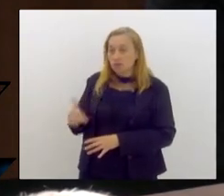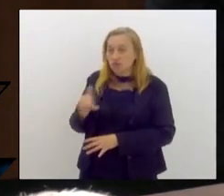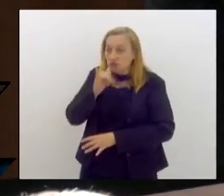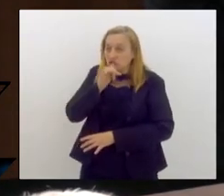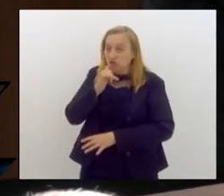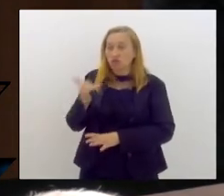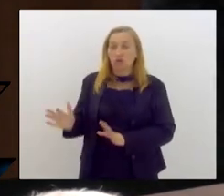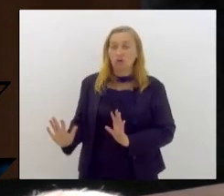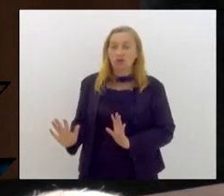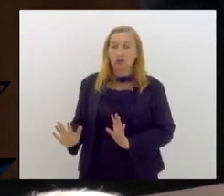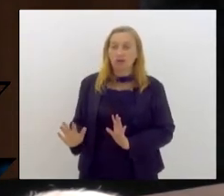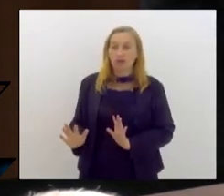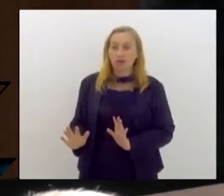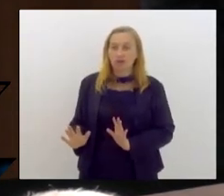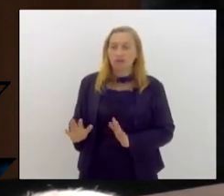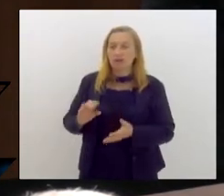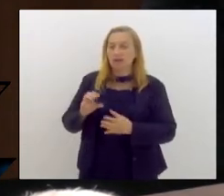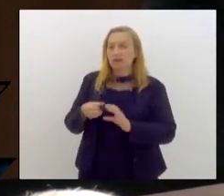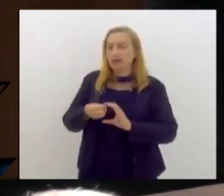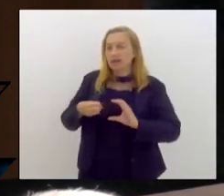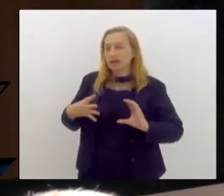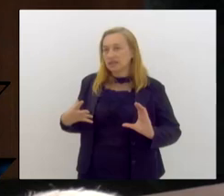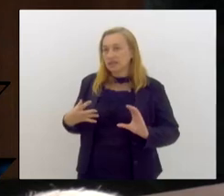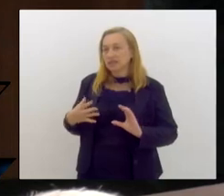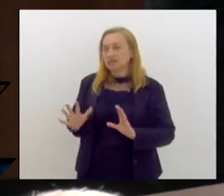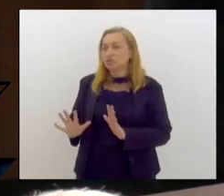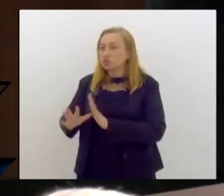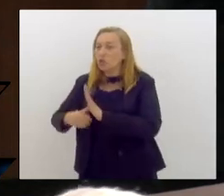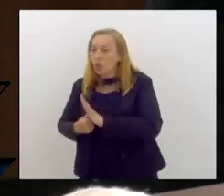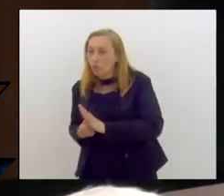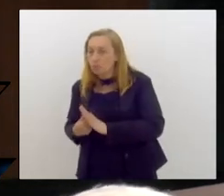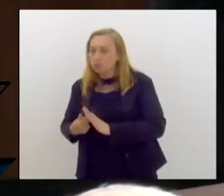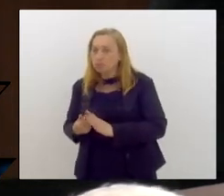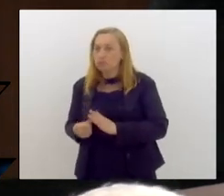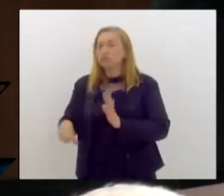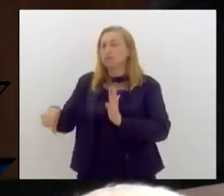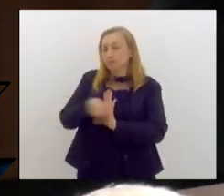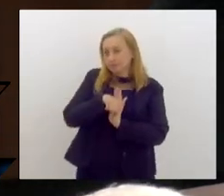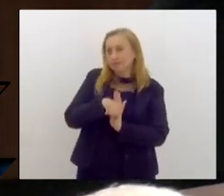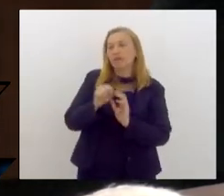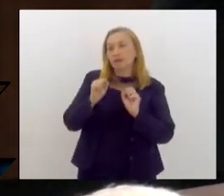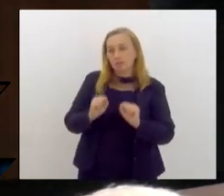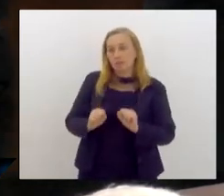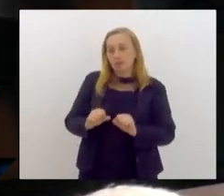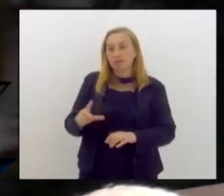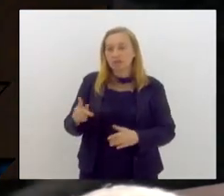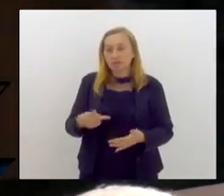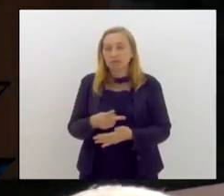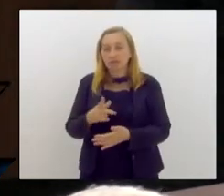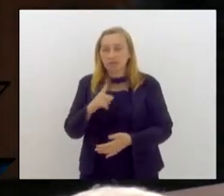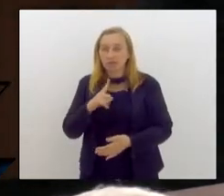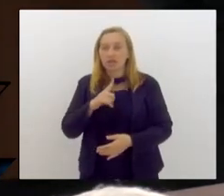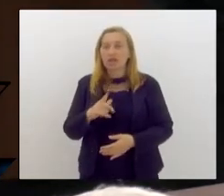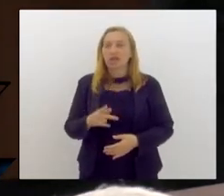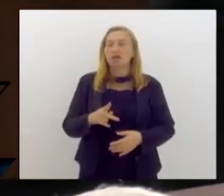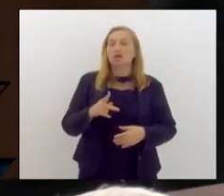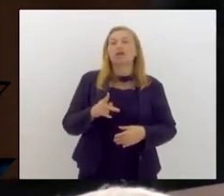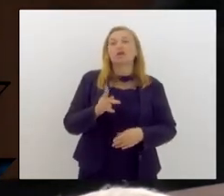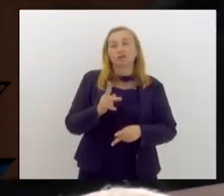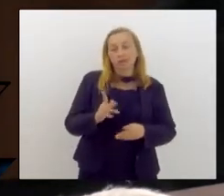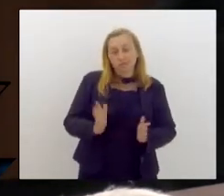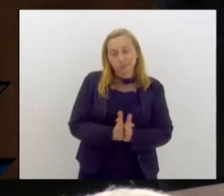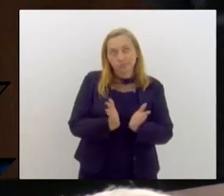caracterização de furto ou qualquer tipo de atribuição penal que esse catador pode sofrer. E o pobre trabalhador já sofre